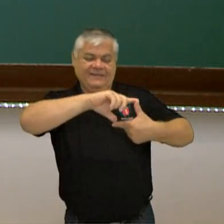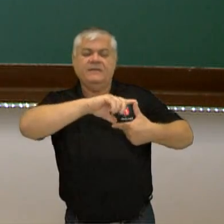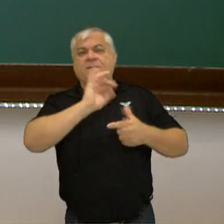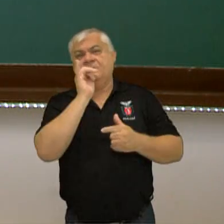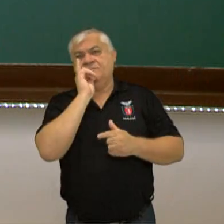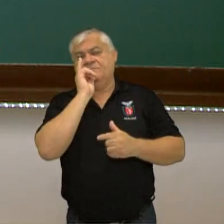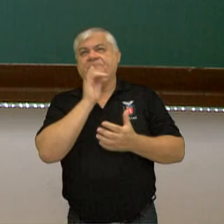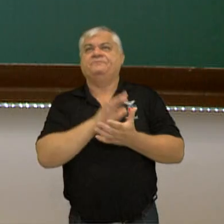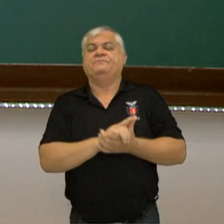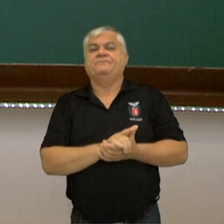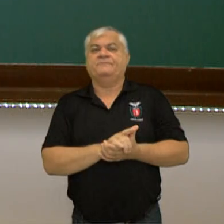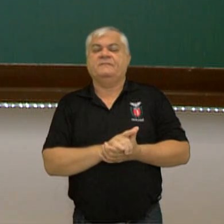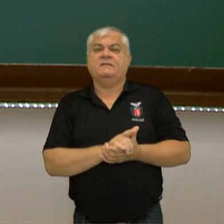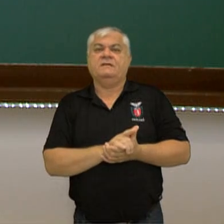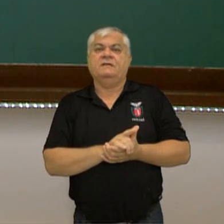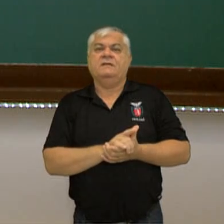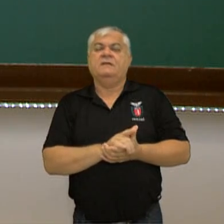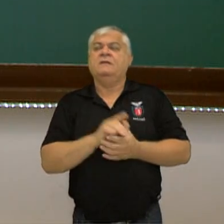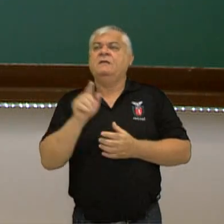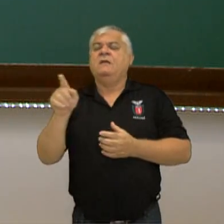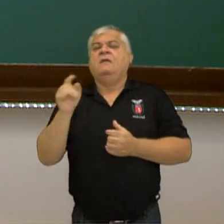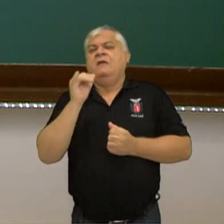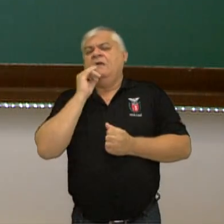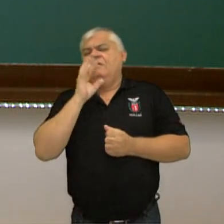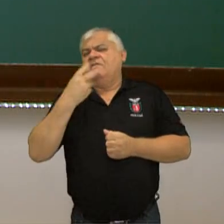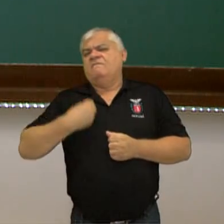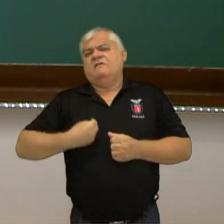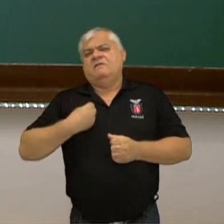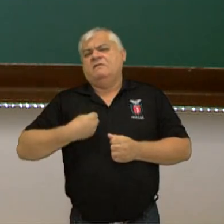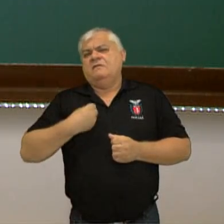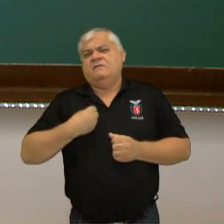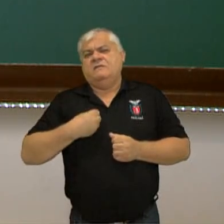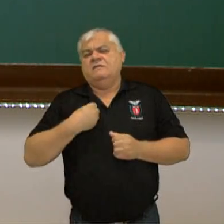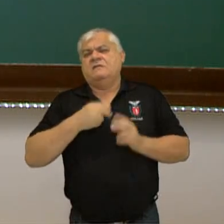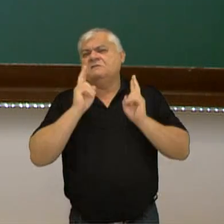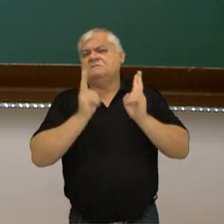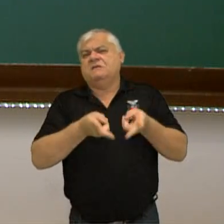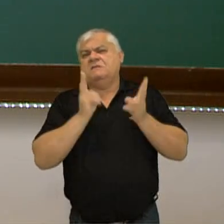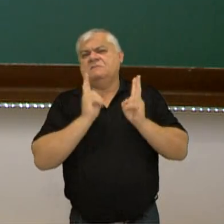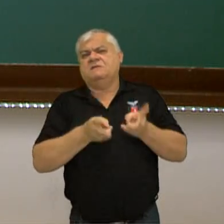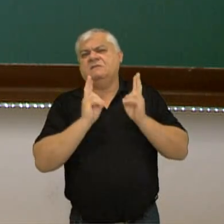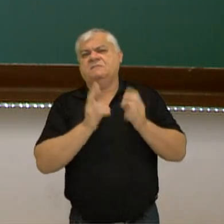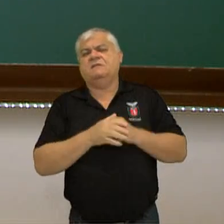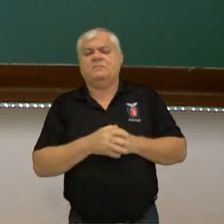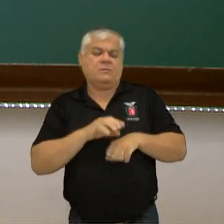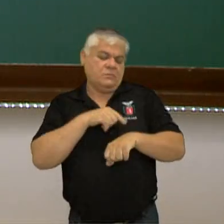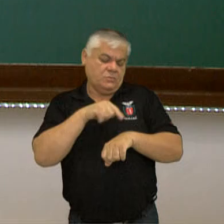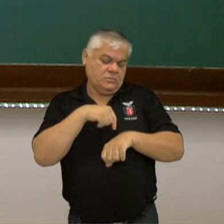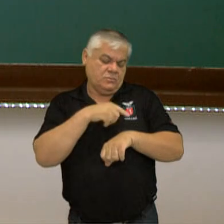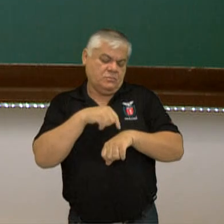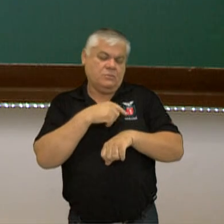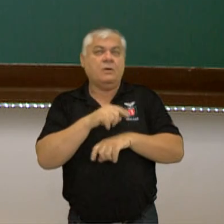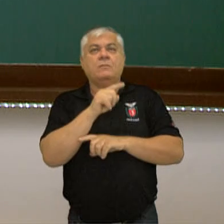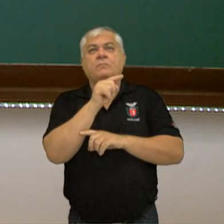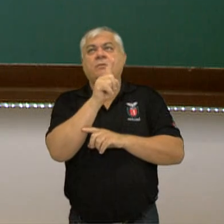você tem, por exemplo, lá, vida inteira observando as horas num relógio